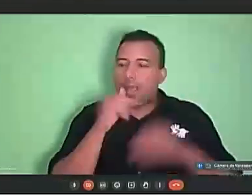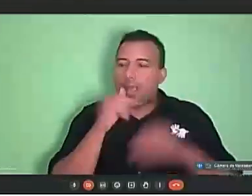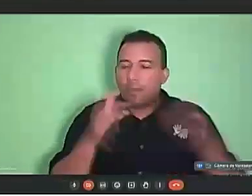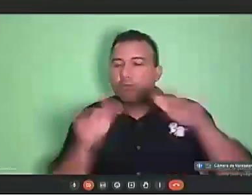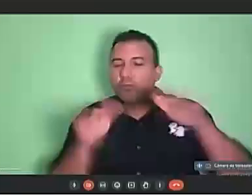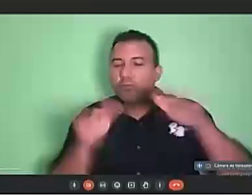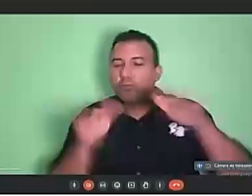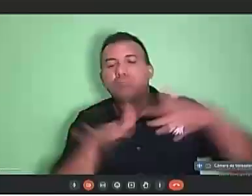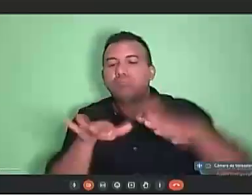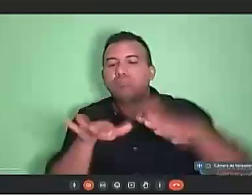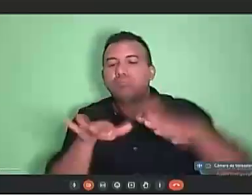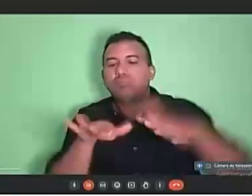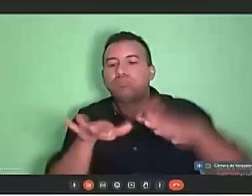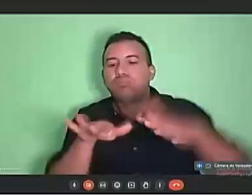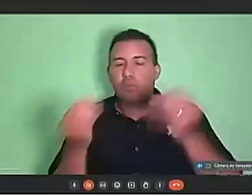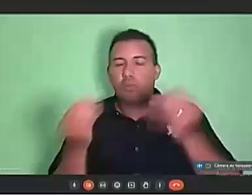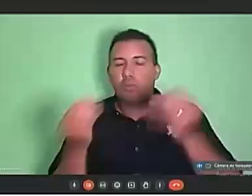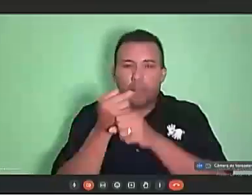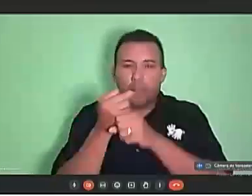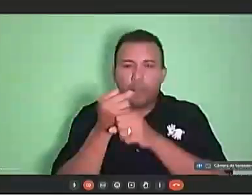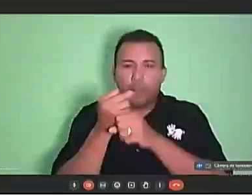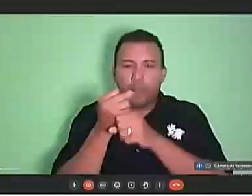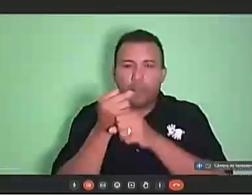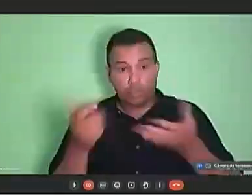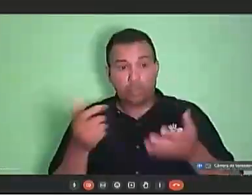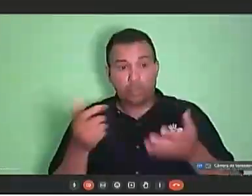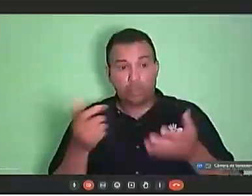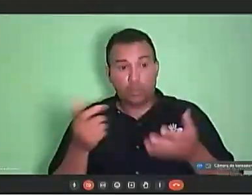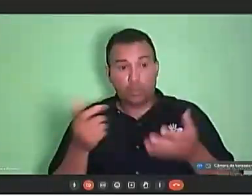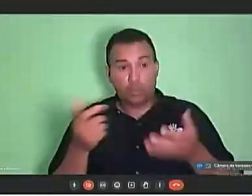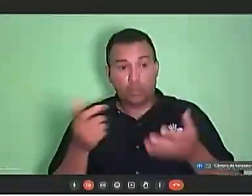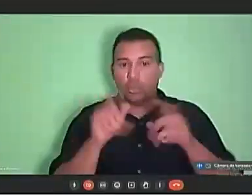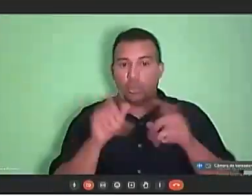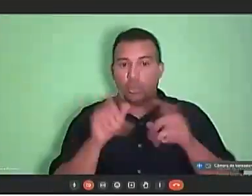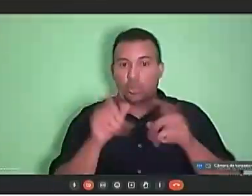Então, baseado nesse programa, eu vou mostrar para vocês agora aqui